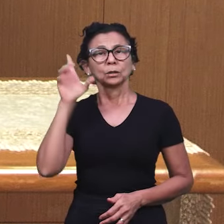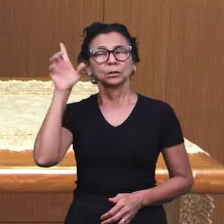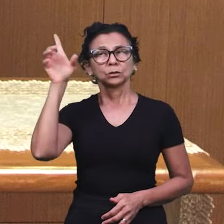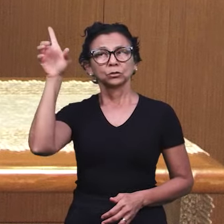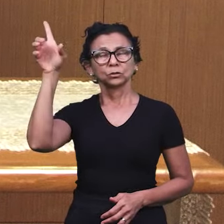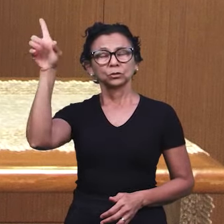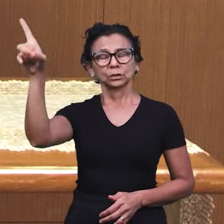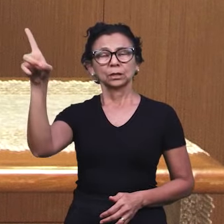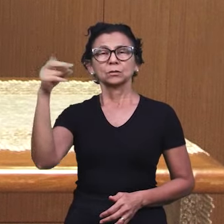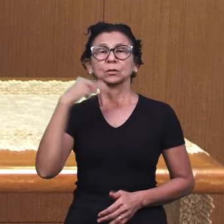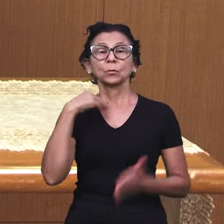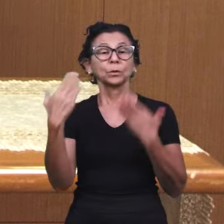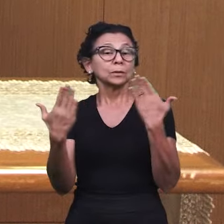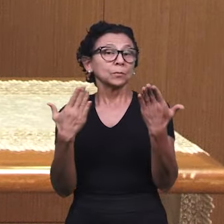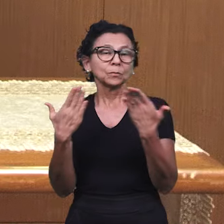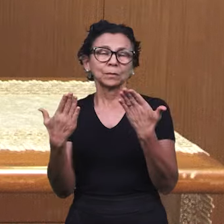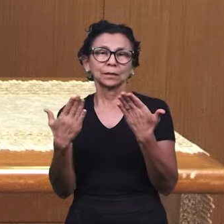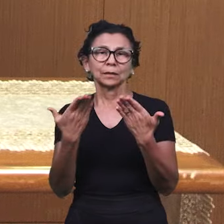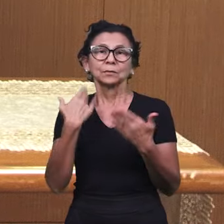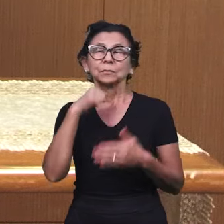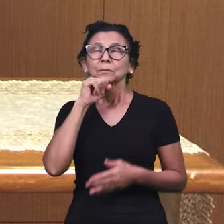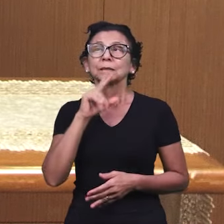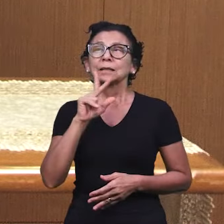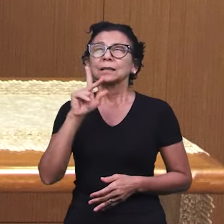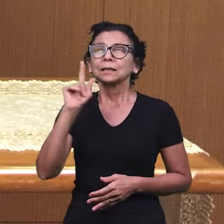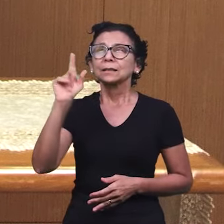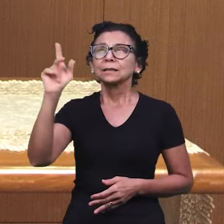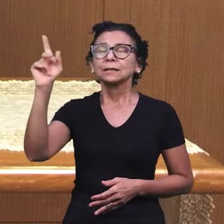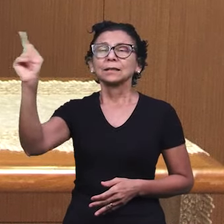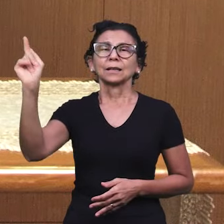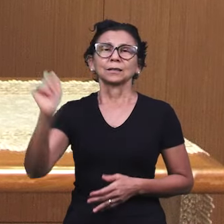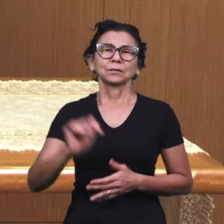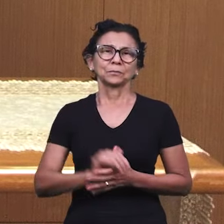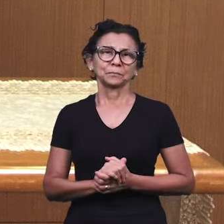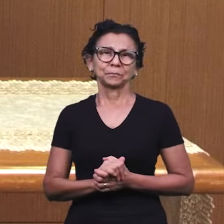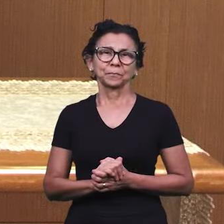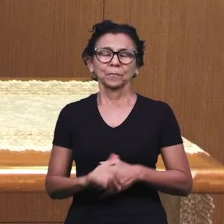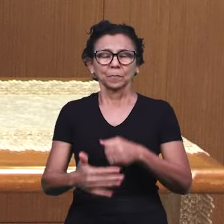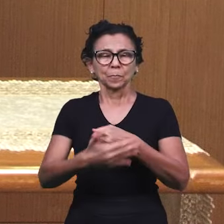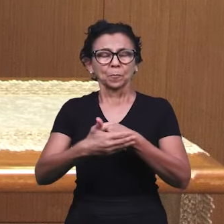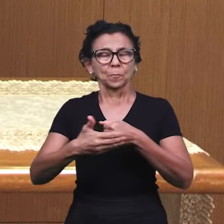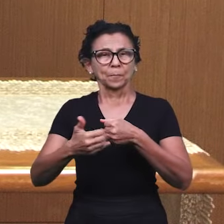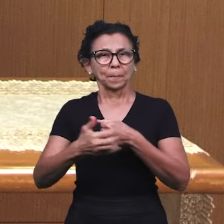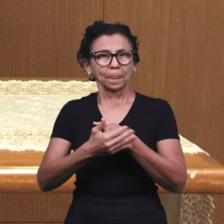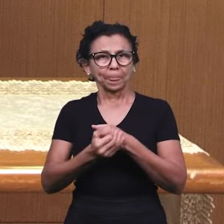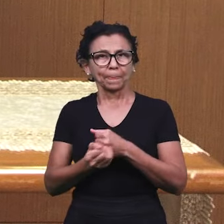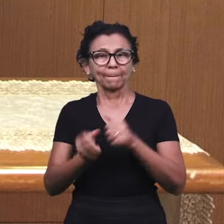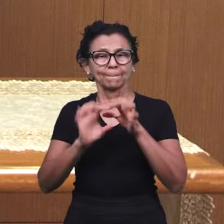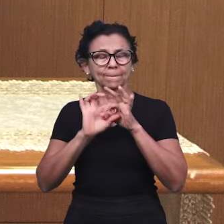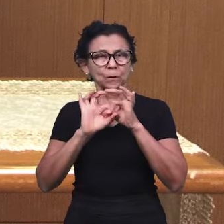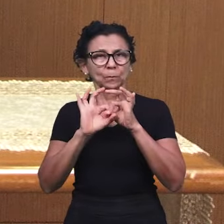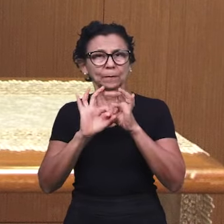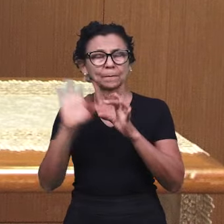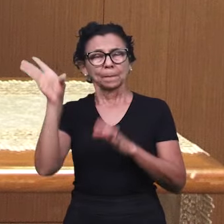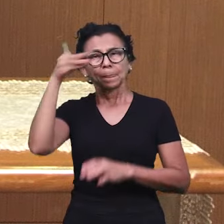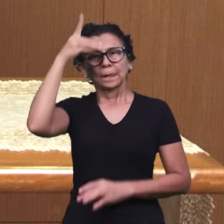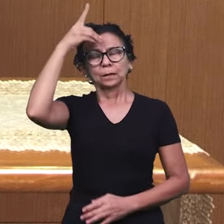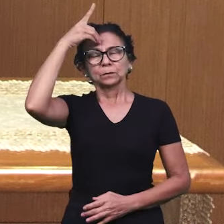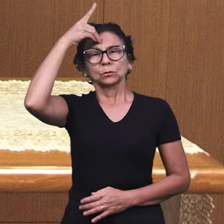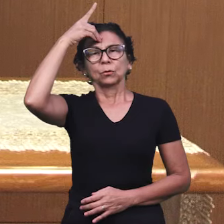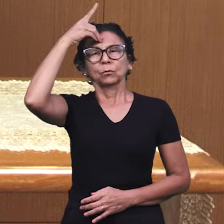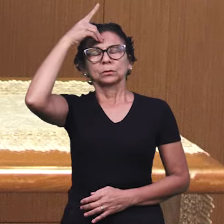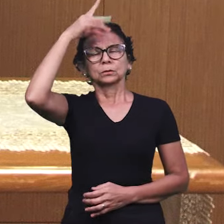incomparável do nosso amado e eterno Pai, as consolações, comunhão e dons